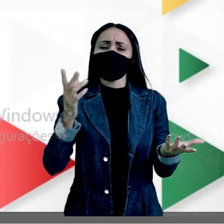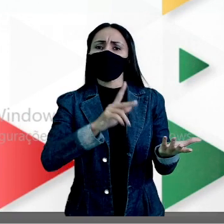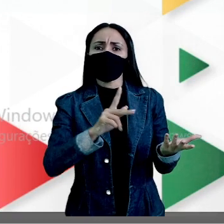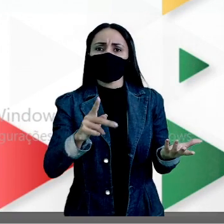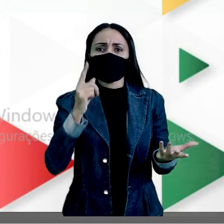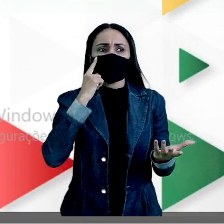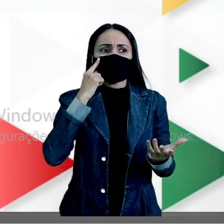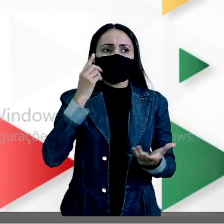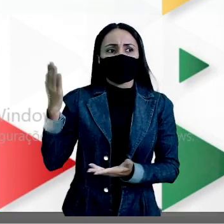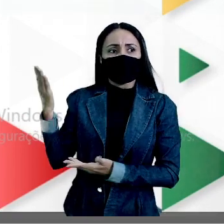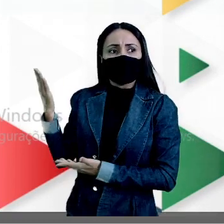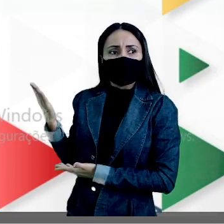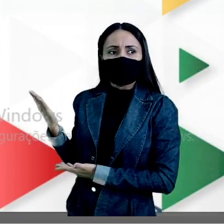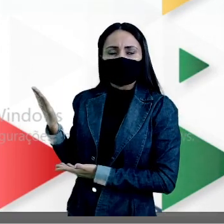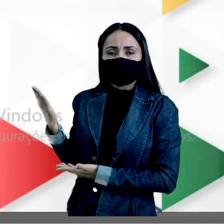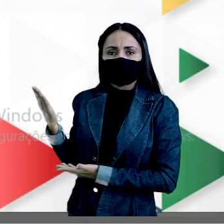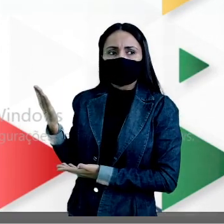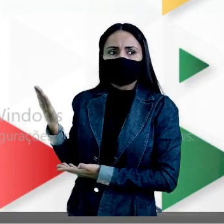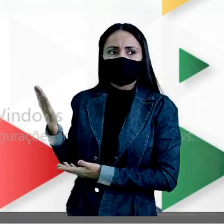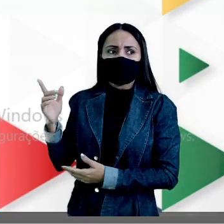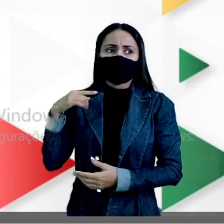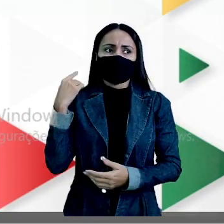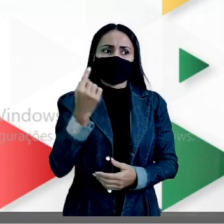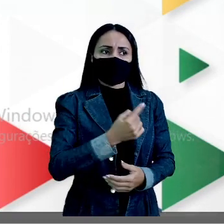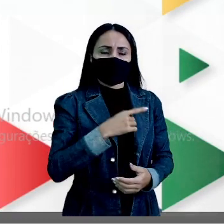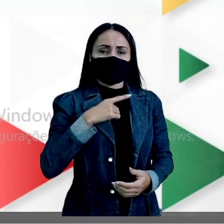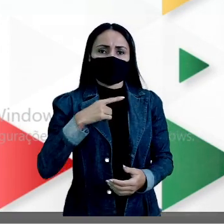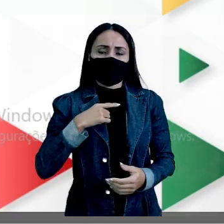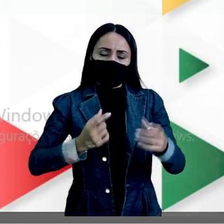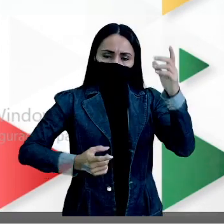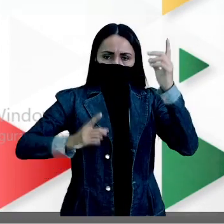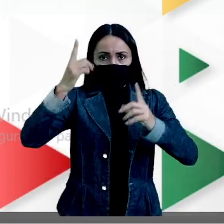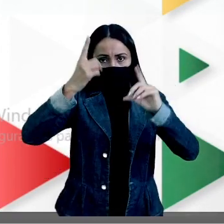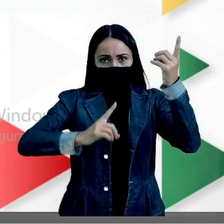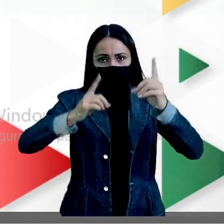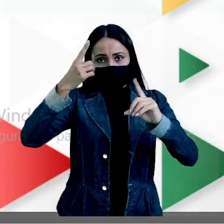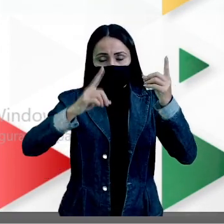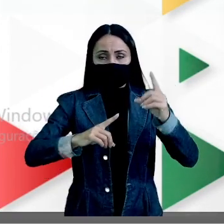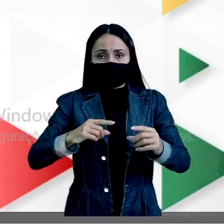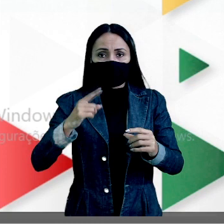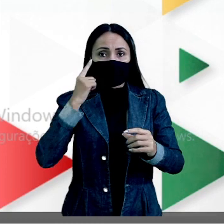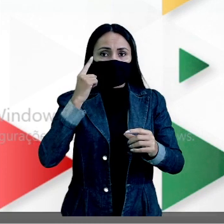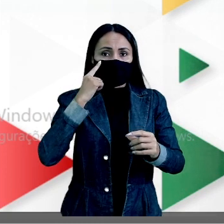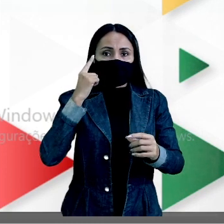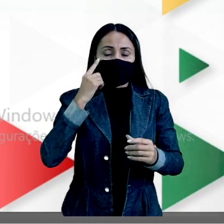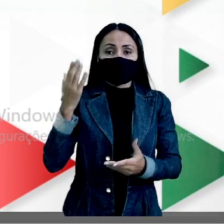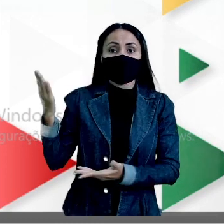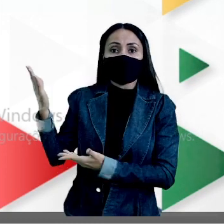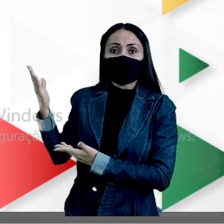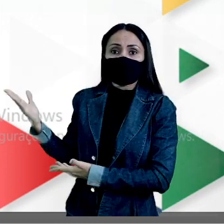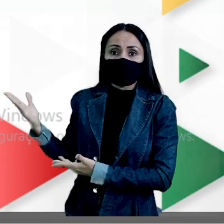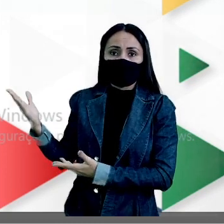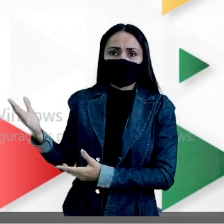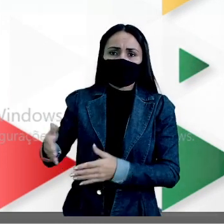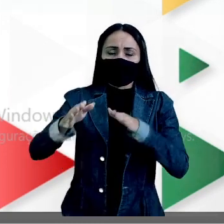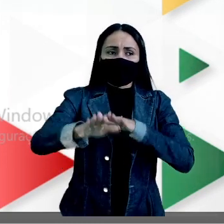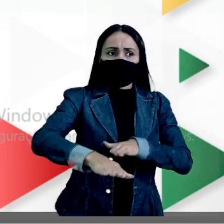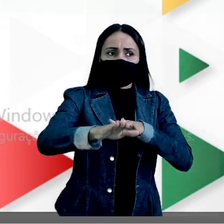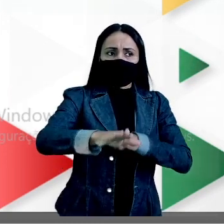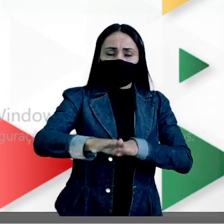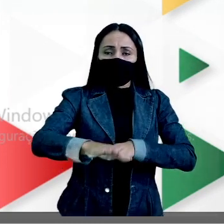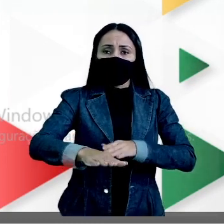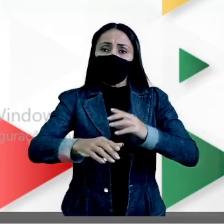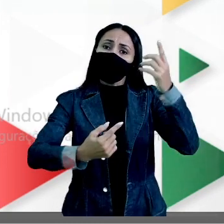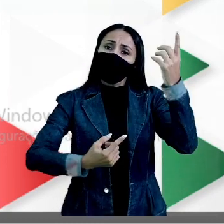tela nós temos aqui. Vamos lá. O Clube Carnavalesco de Alegoria e Crítica ao Homem da Meia-Noite é um bloco carnavalesco,